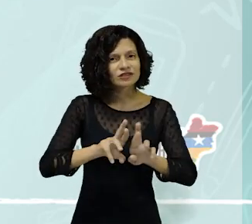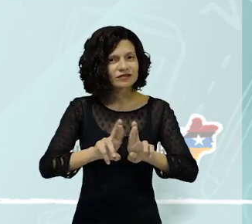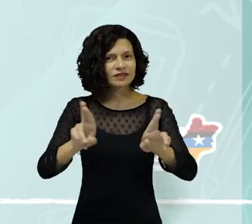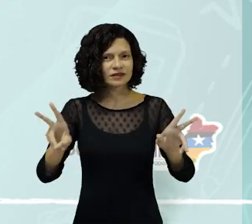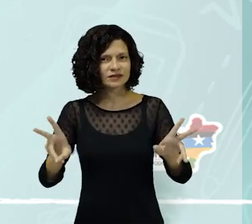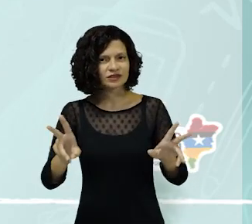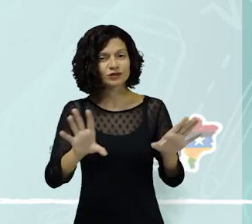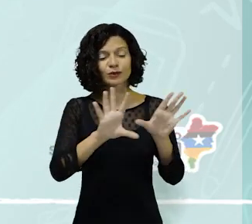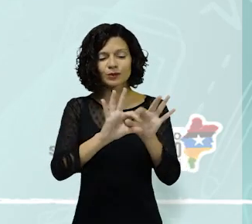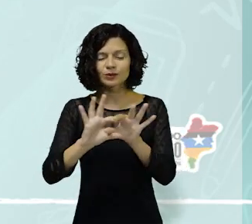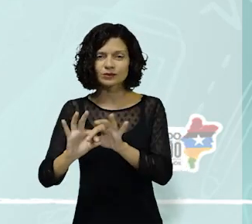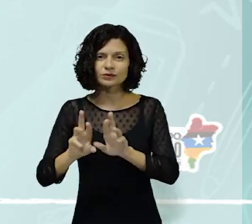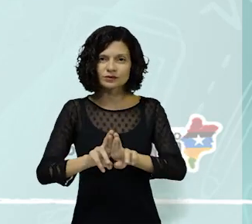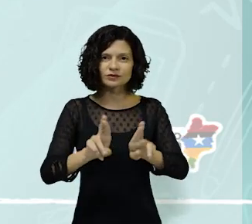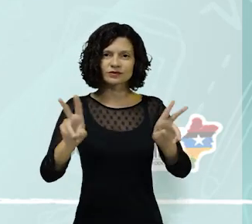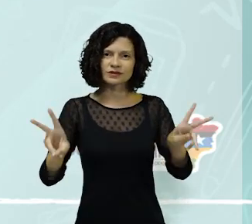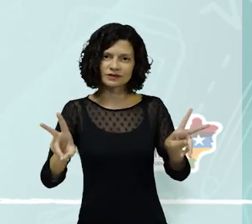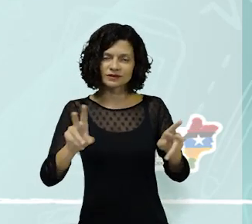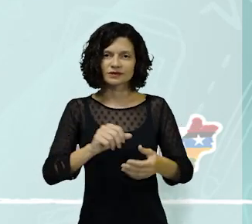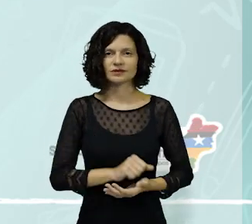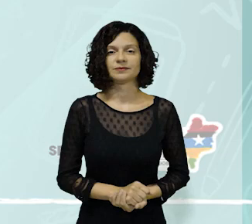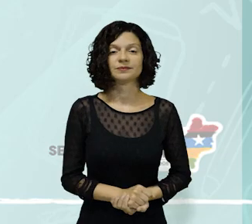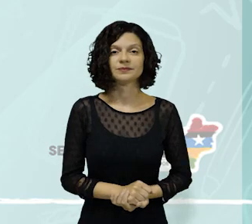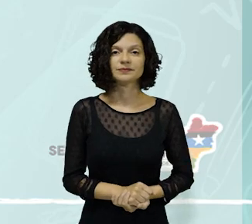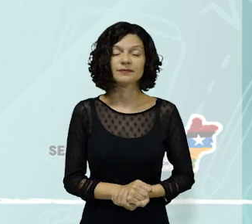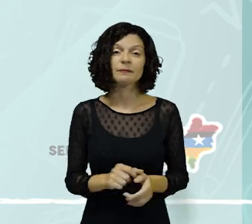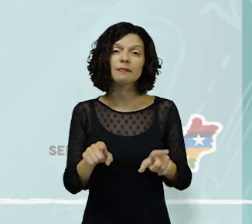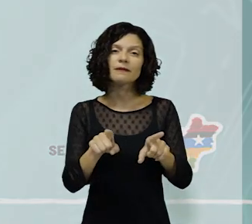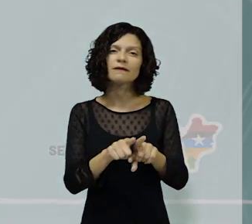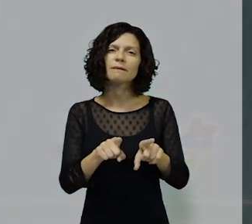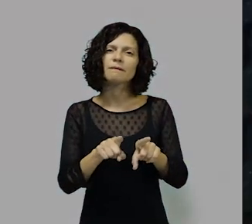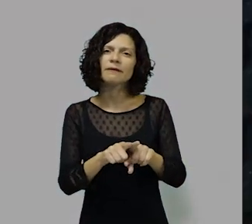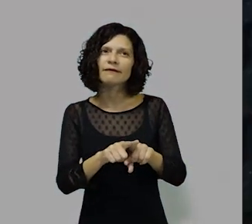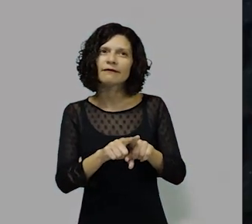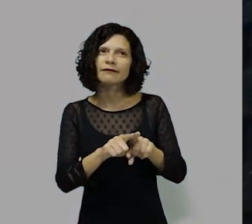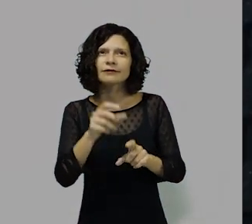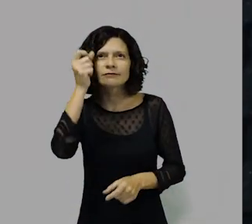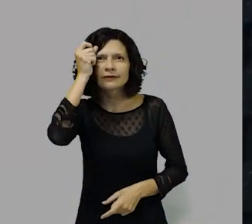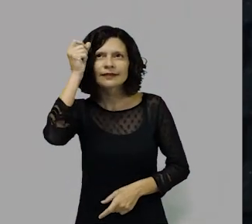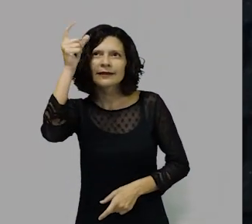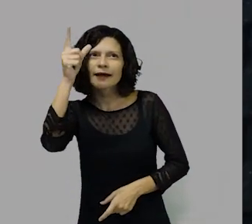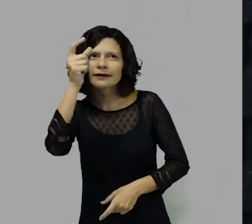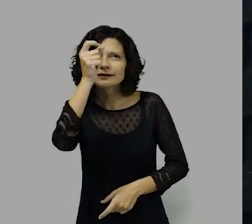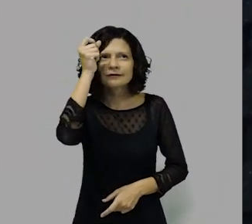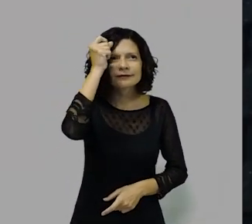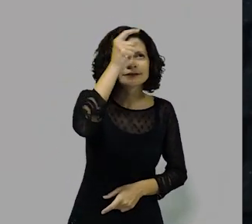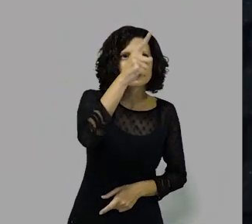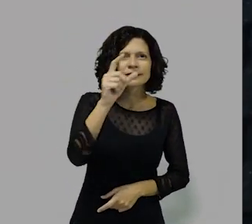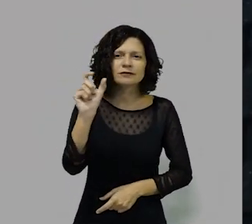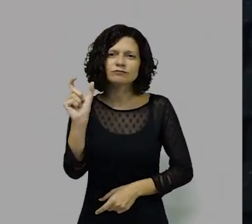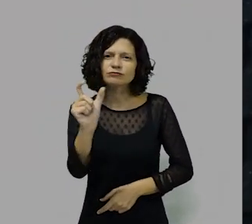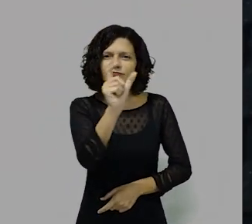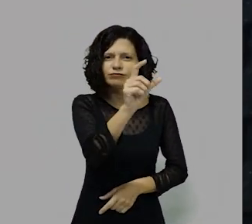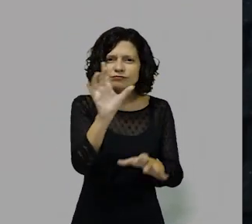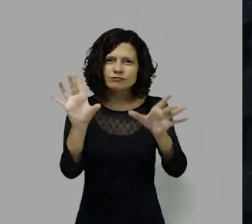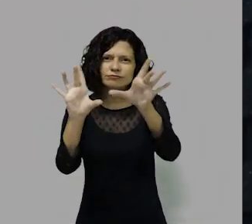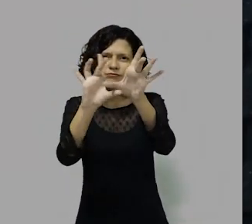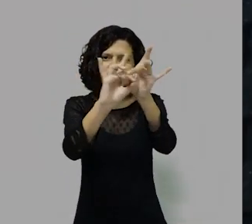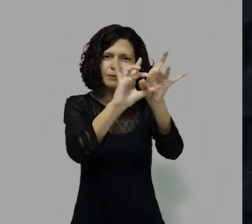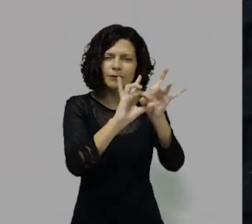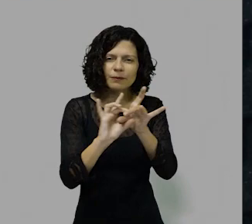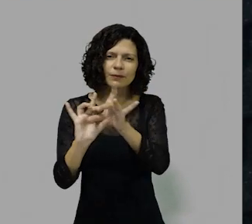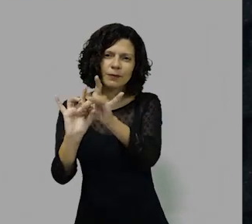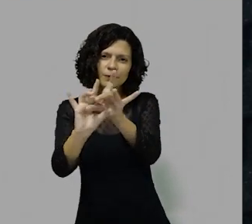diferentes. Interconnect ideas, eles ligam ideias. Por isso que muitas vezes, quando você pesquisa esse conteúdo,